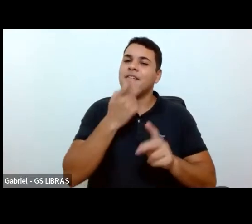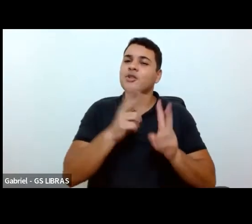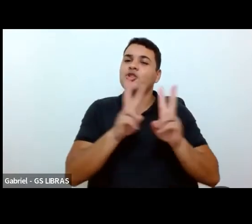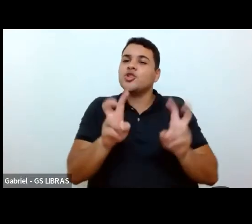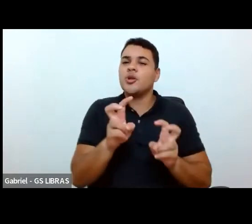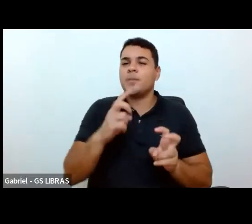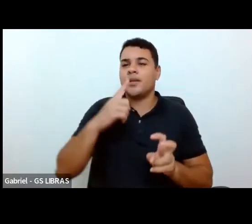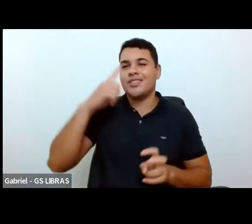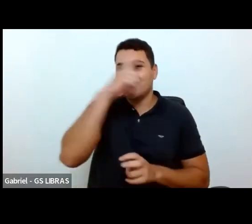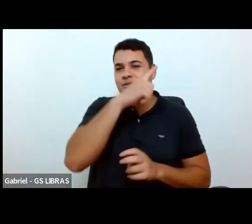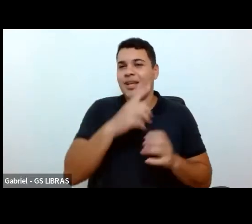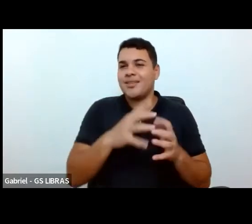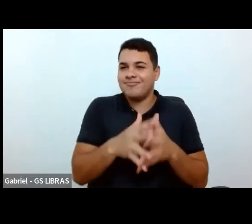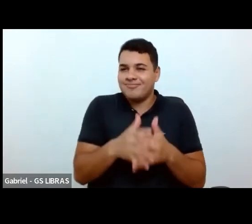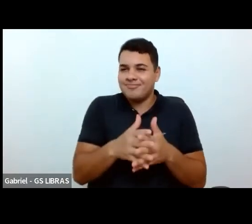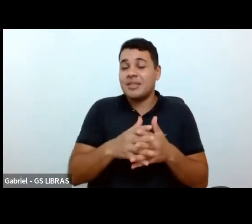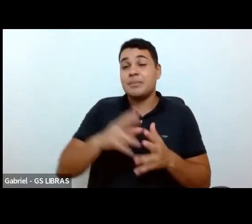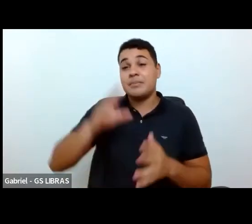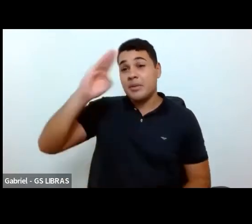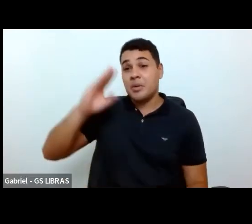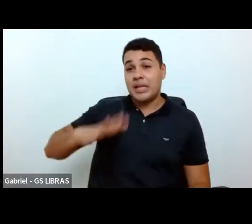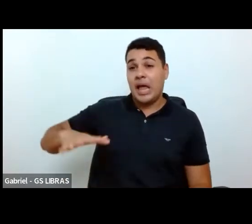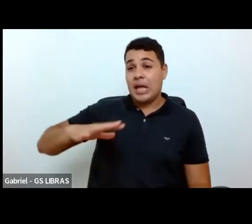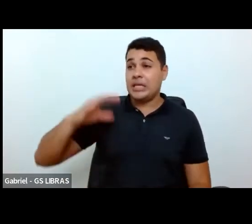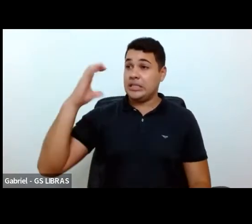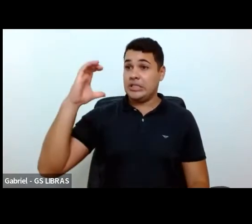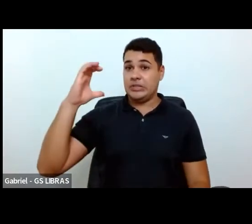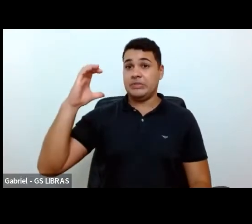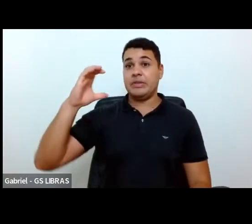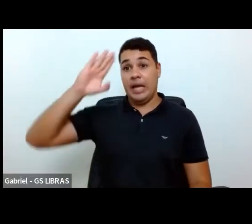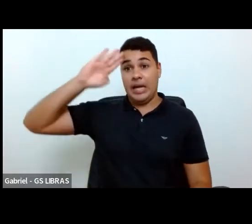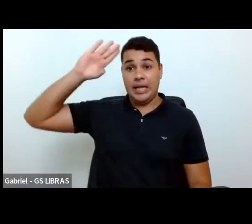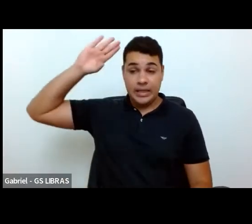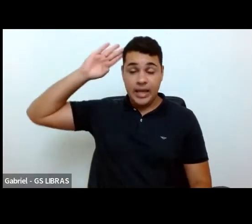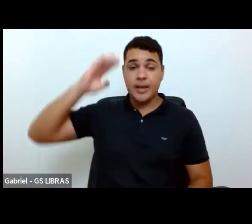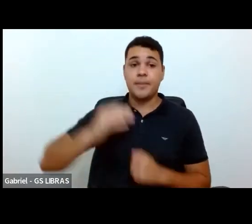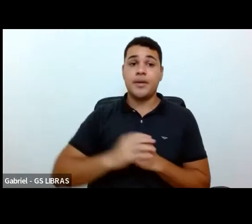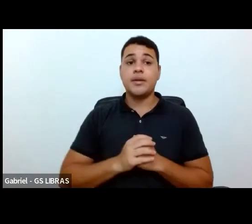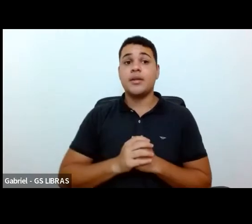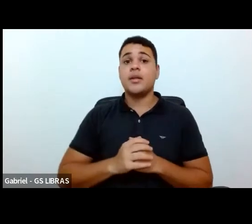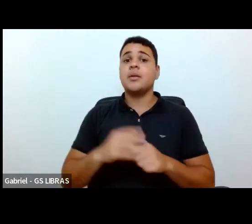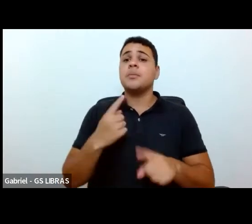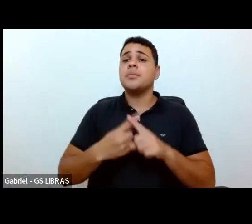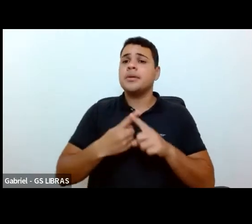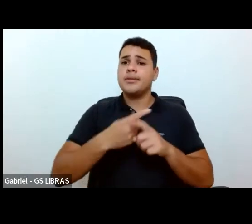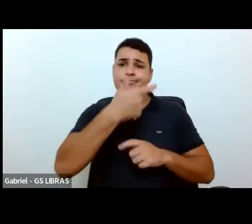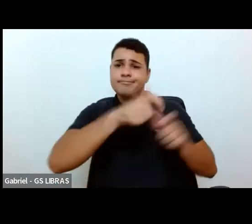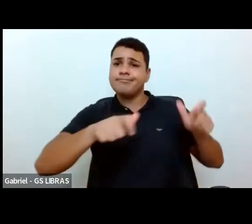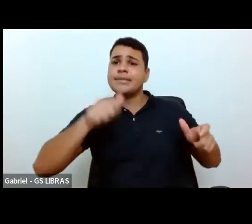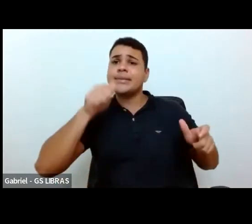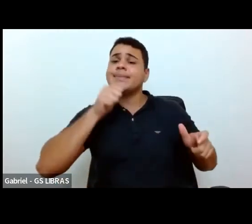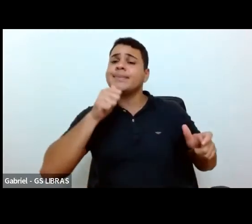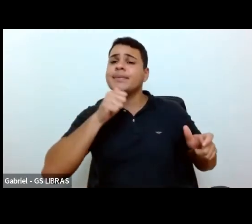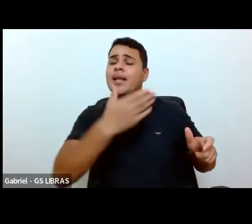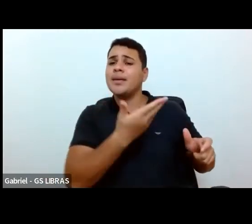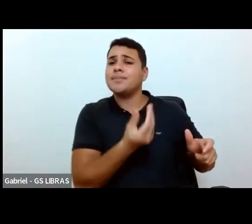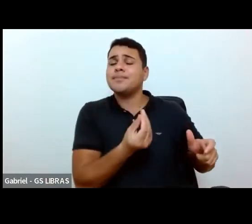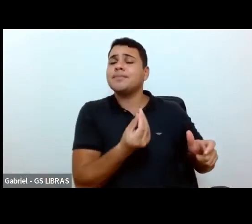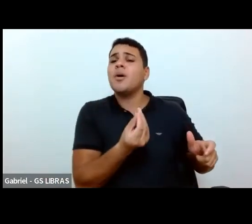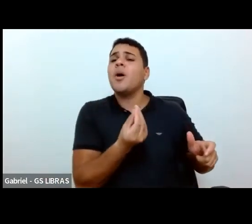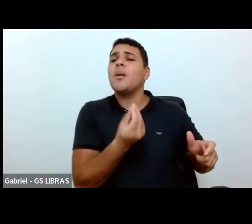formação acadêmica, principalmente as que estão em situação de maior vulnerabilidade. A Luciana